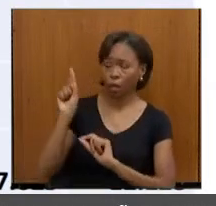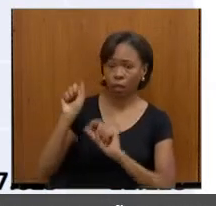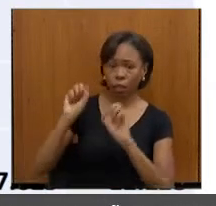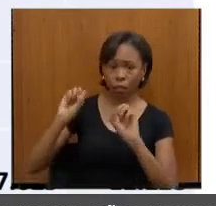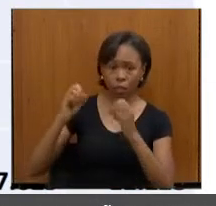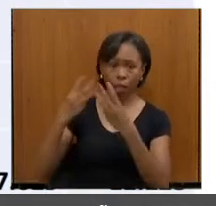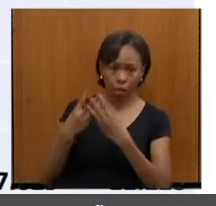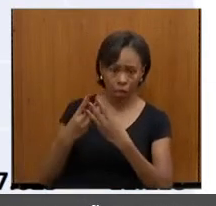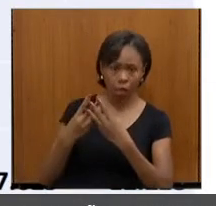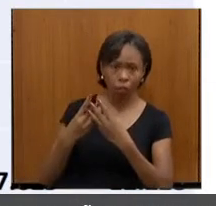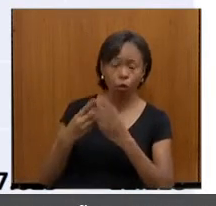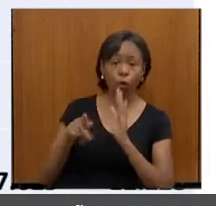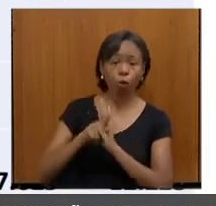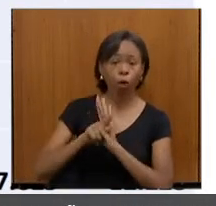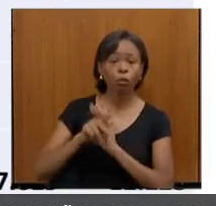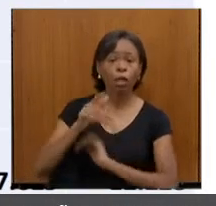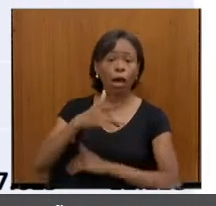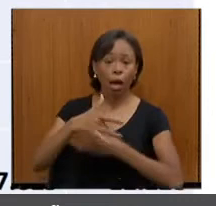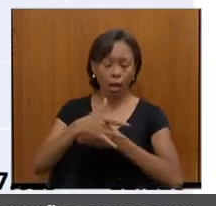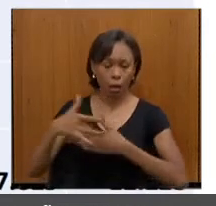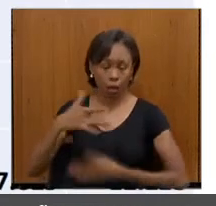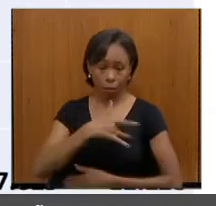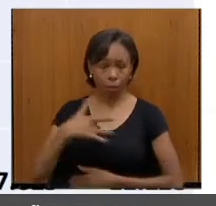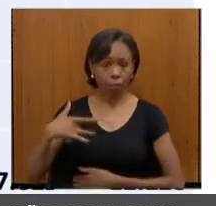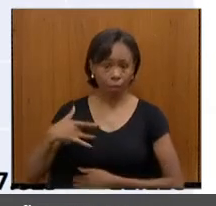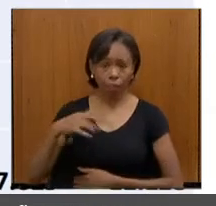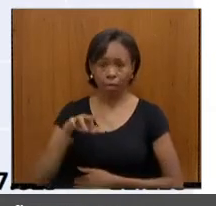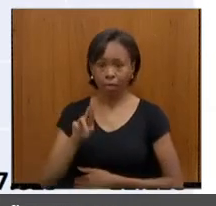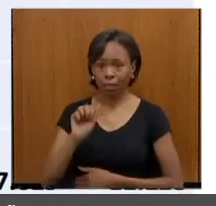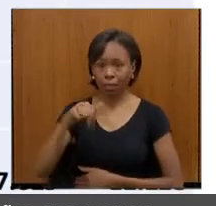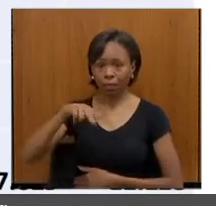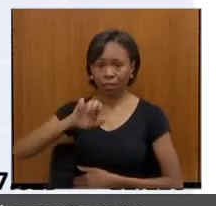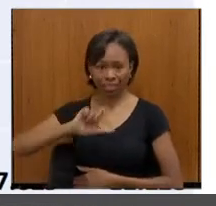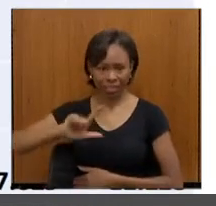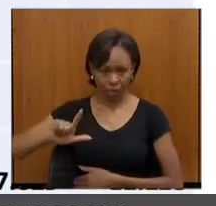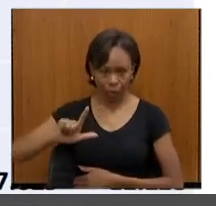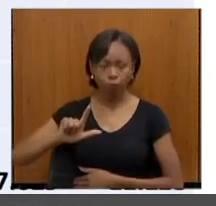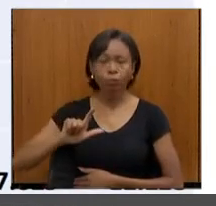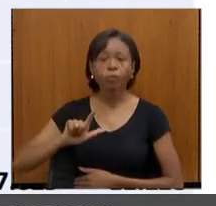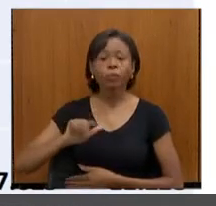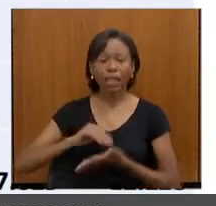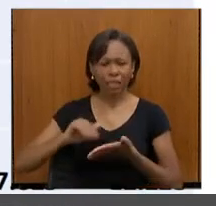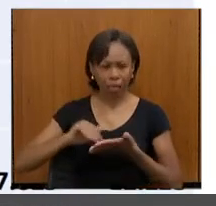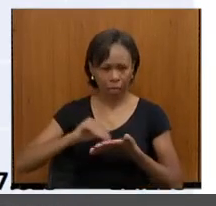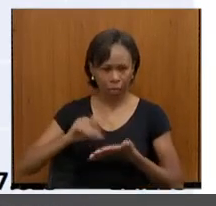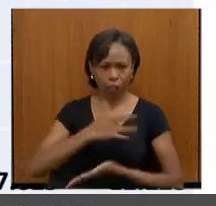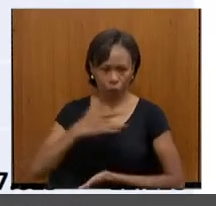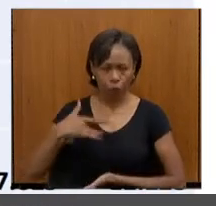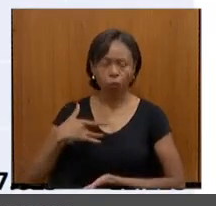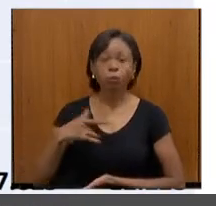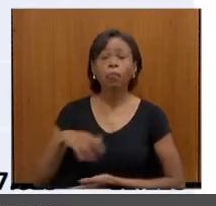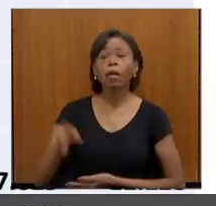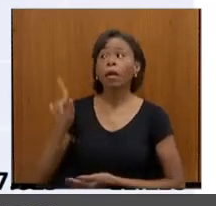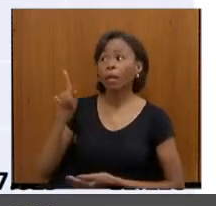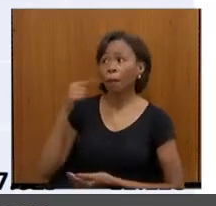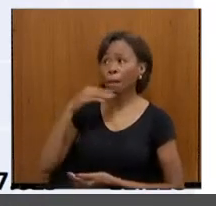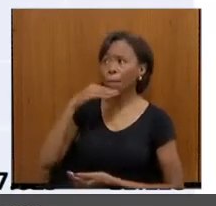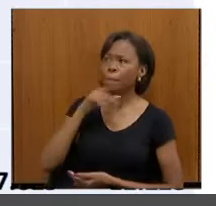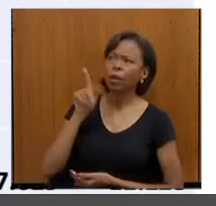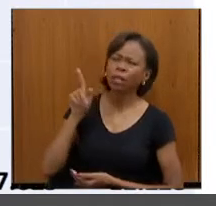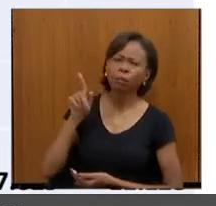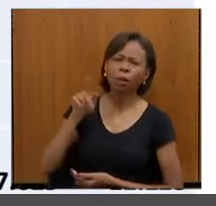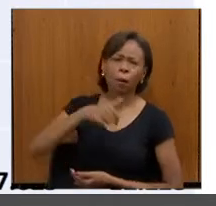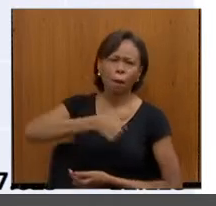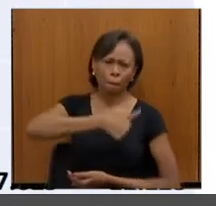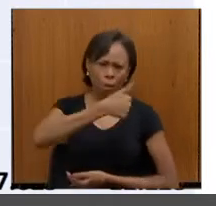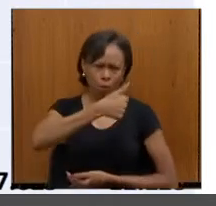cedidos pela doutora Raquel, da Secretaria de Vigilância, a gente vê, no primeiro ano, cerca de